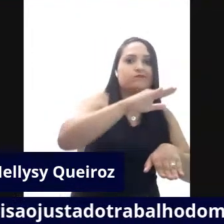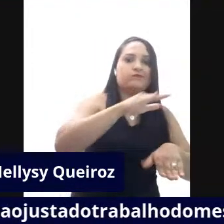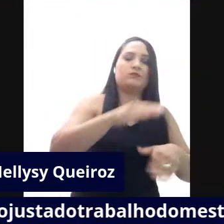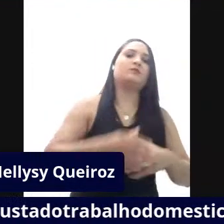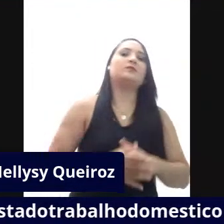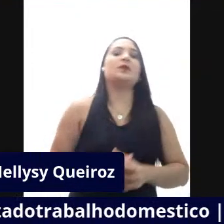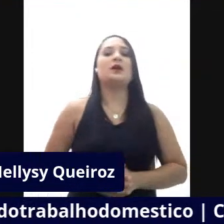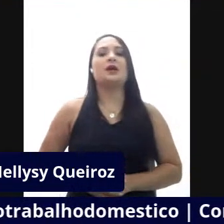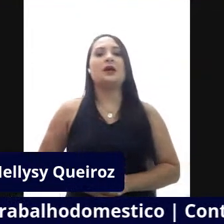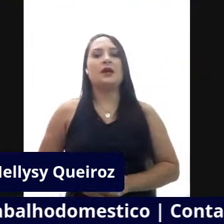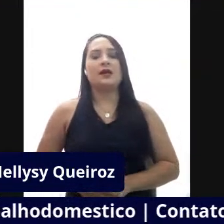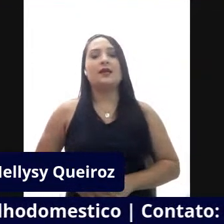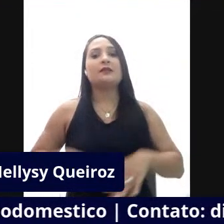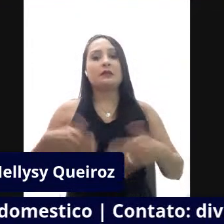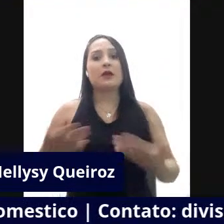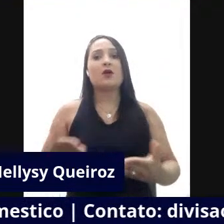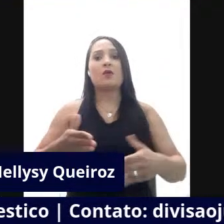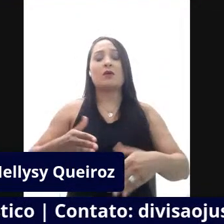aumenta, né?